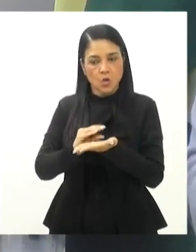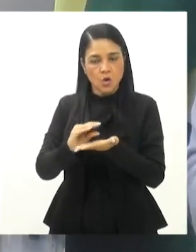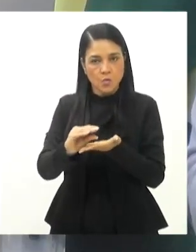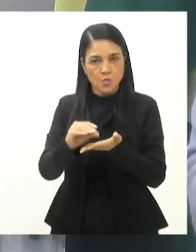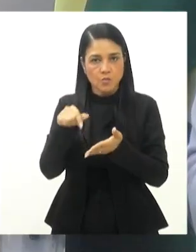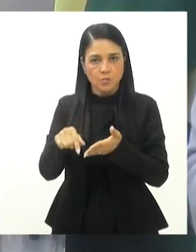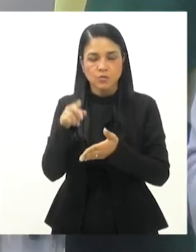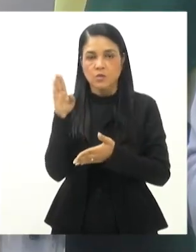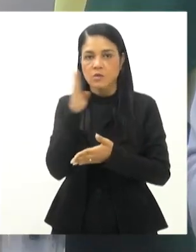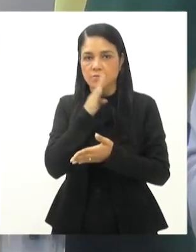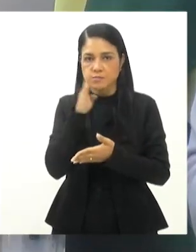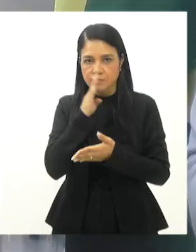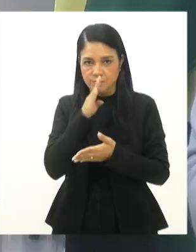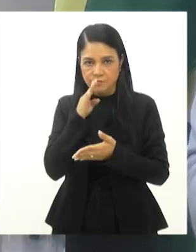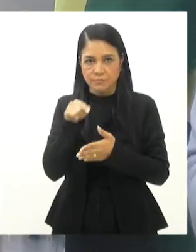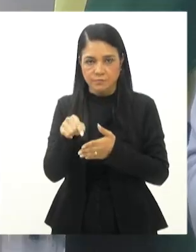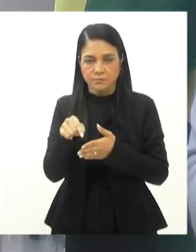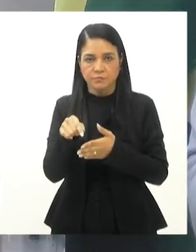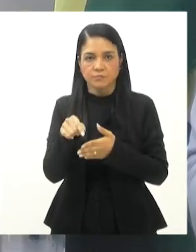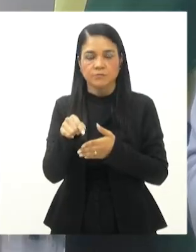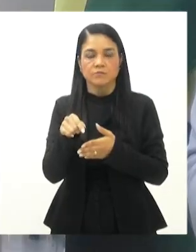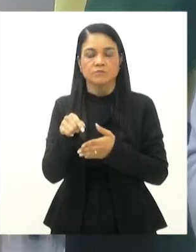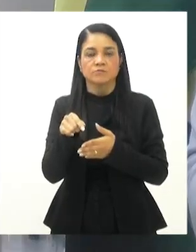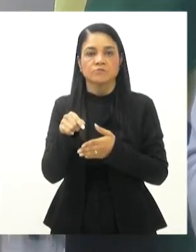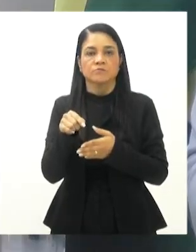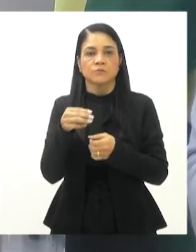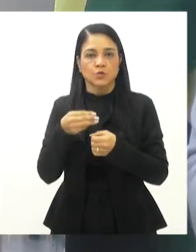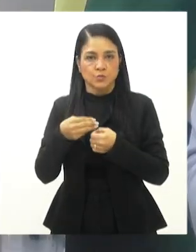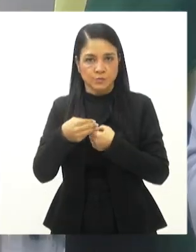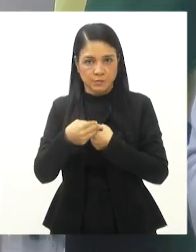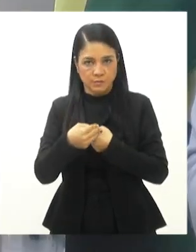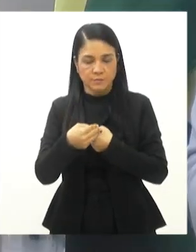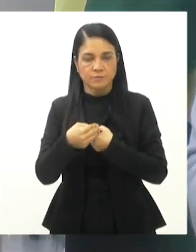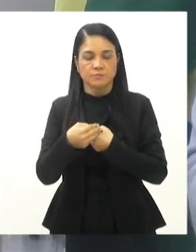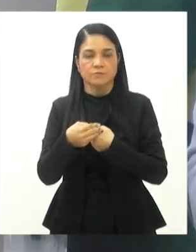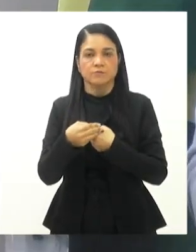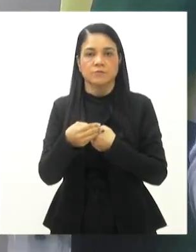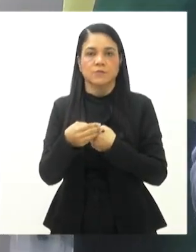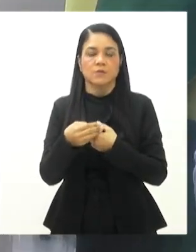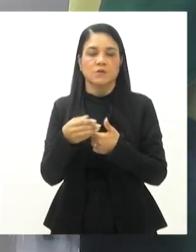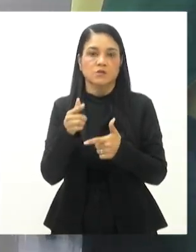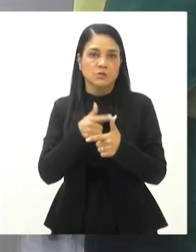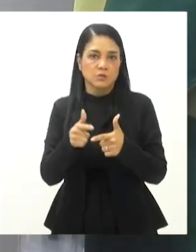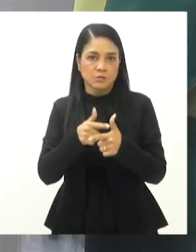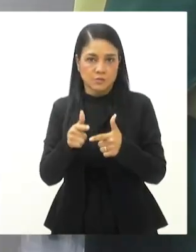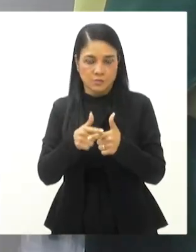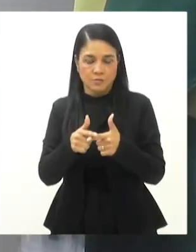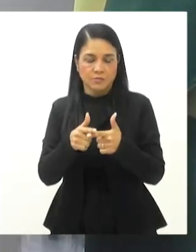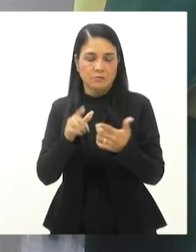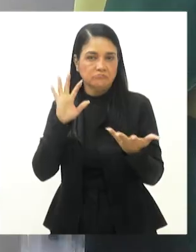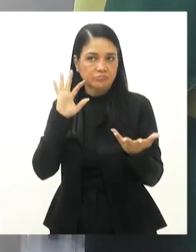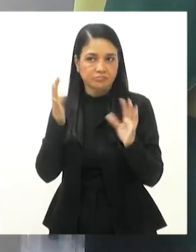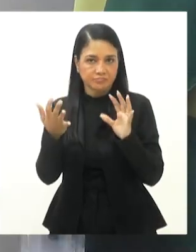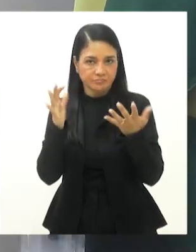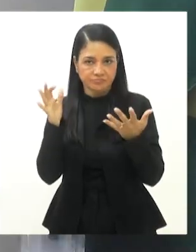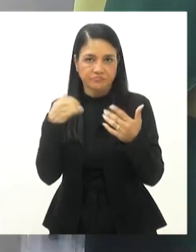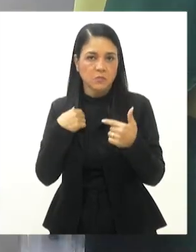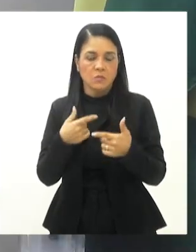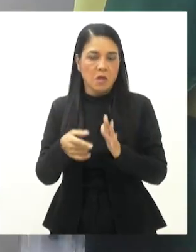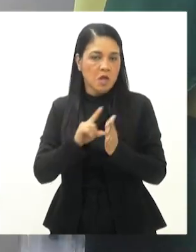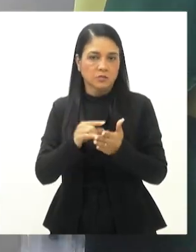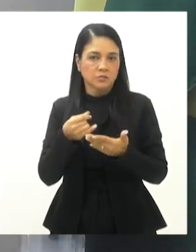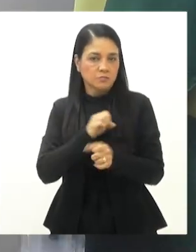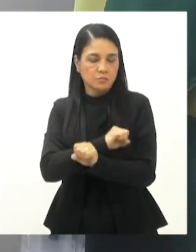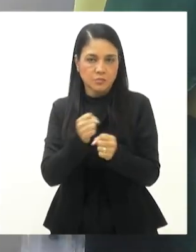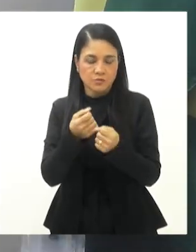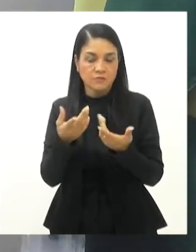recurso emergencial para essas tragédias, que infelizmente nós não podemos prever, que haja uma comissão